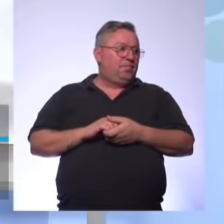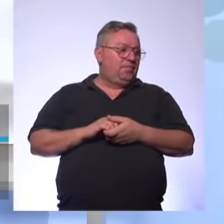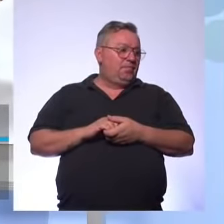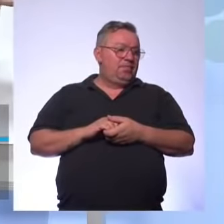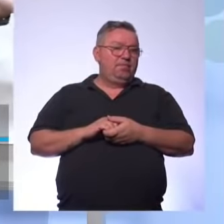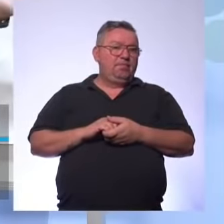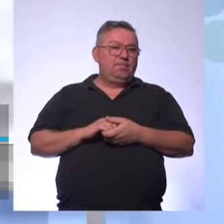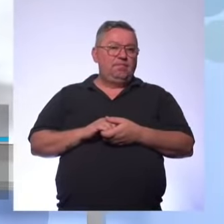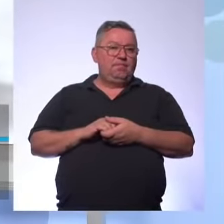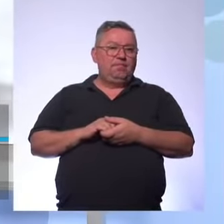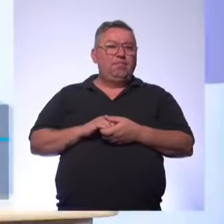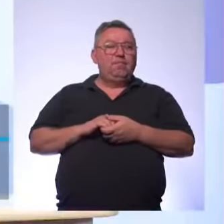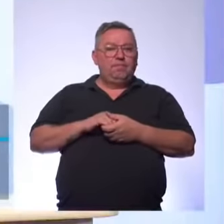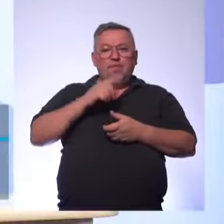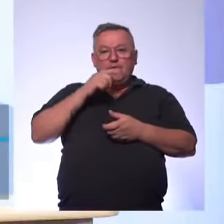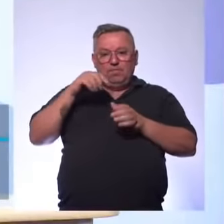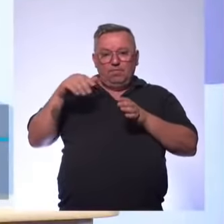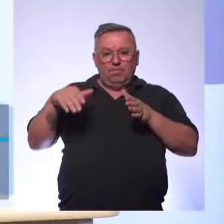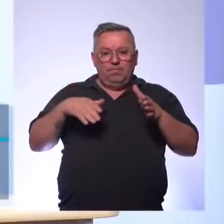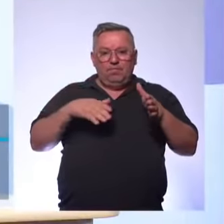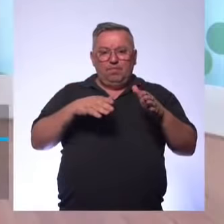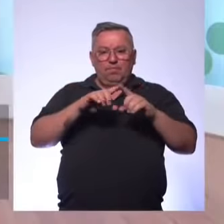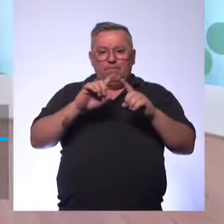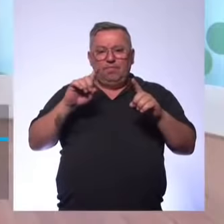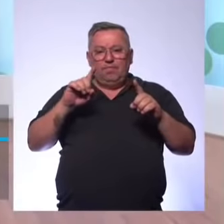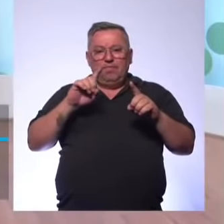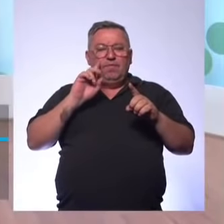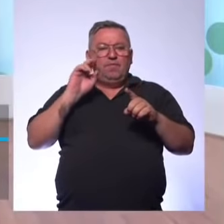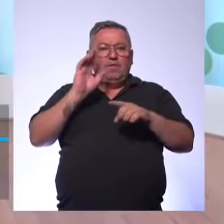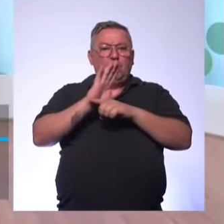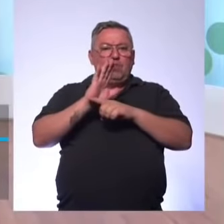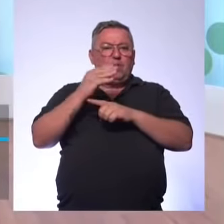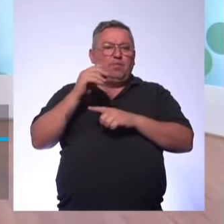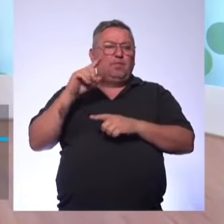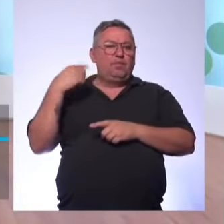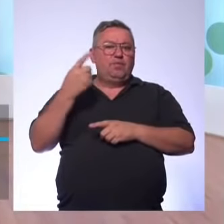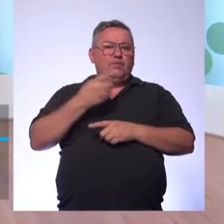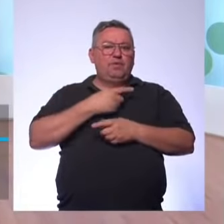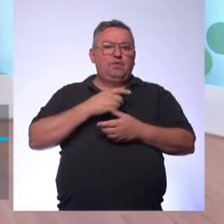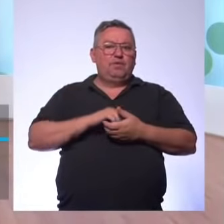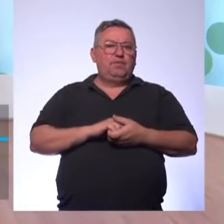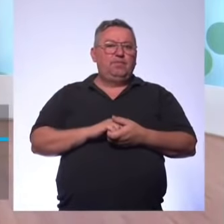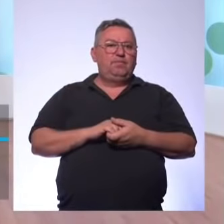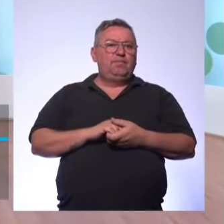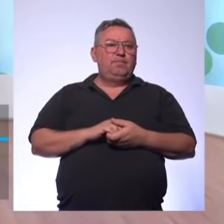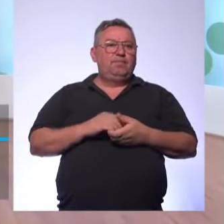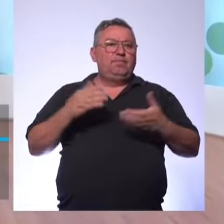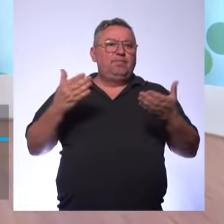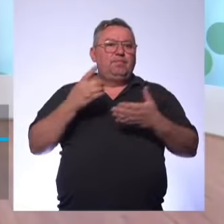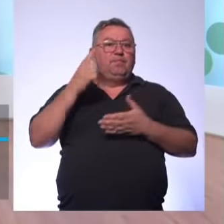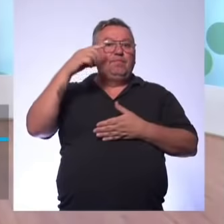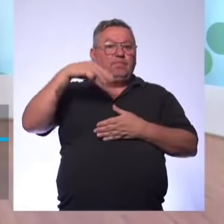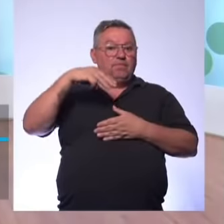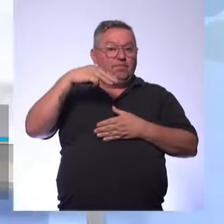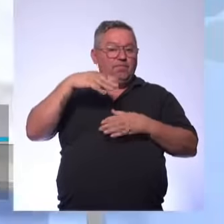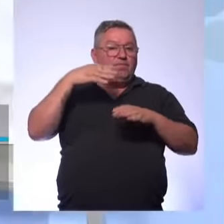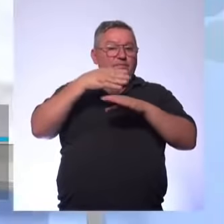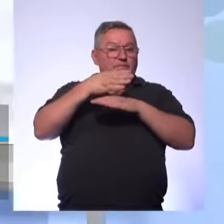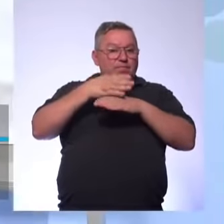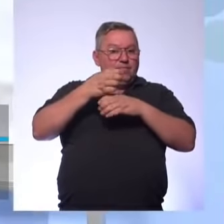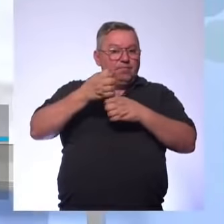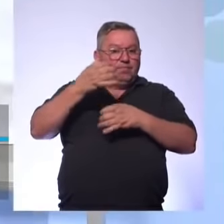Regulares. Cursos de água, né? Sim. Que aí não vai ajudar muito a gente. Uhum. Bom, agora nós temos um minuto de interação